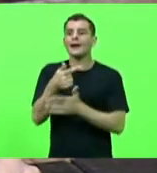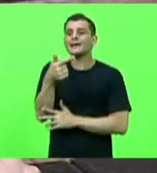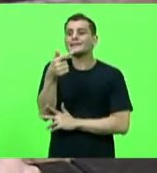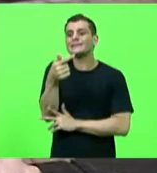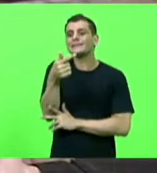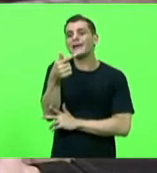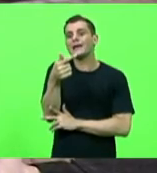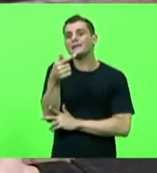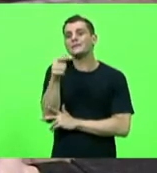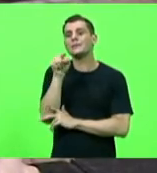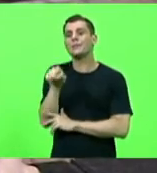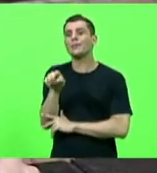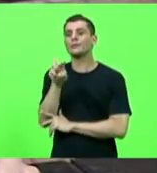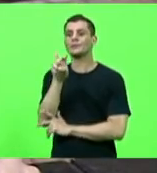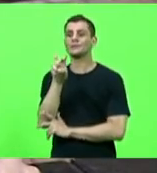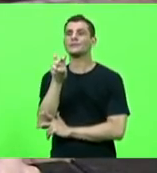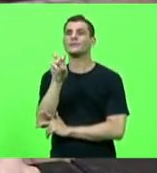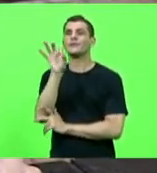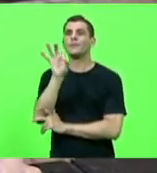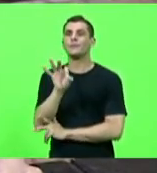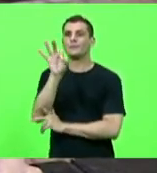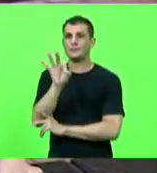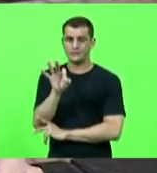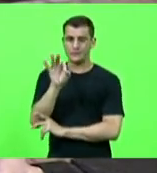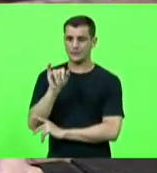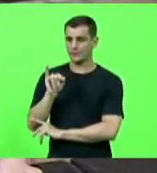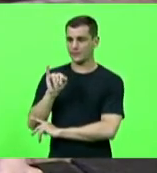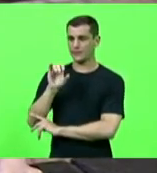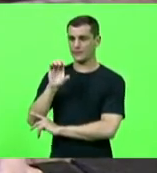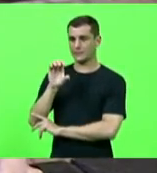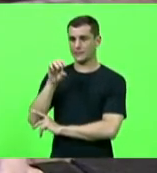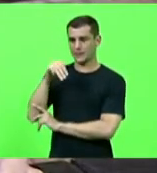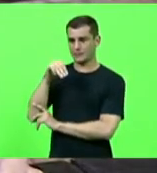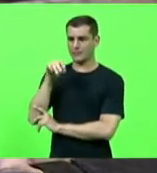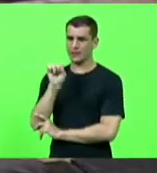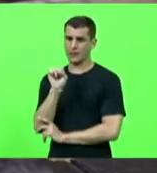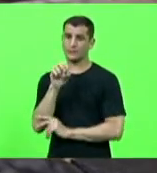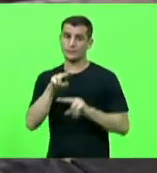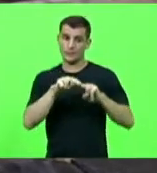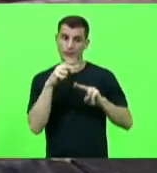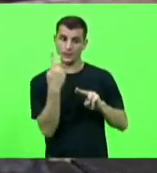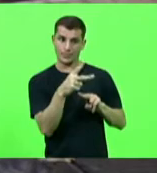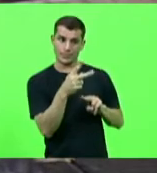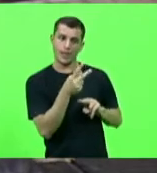7,5% em ICMS. É claro, a cesta de consumo dessa pessoa não cresce na mesma proporção que